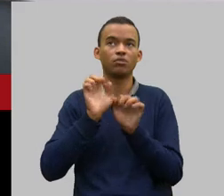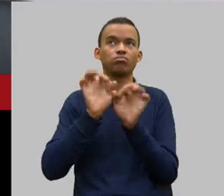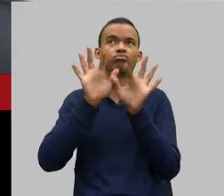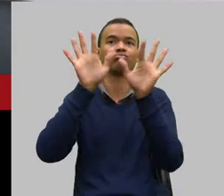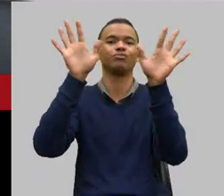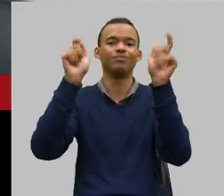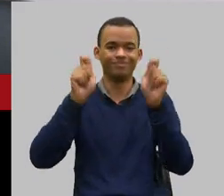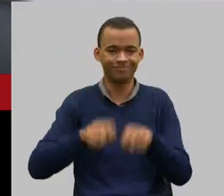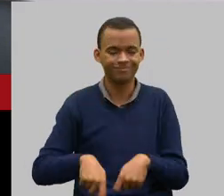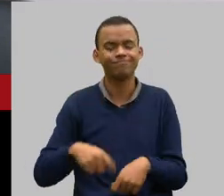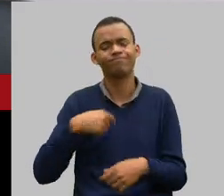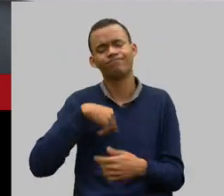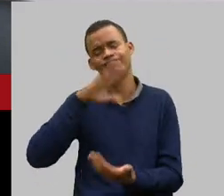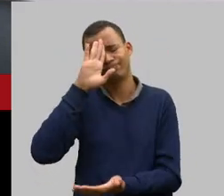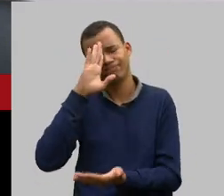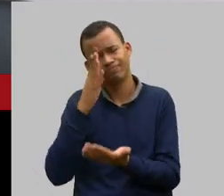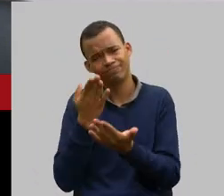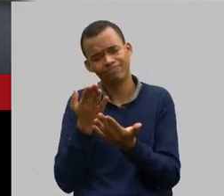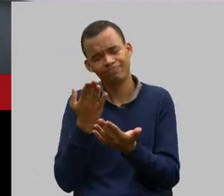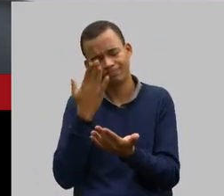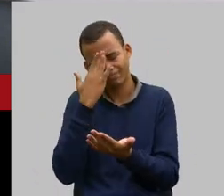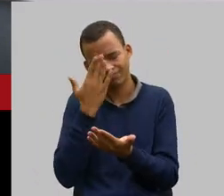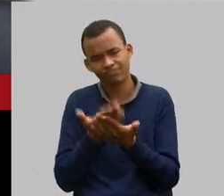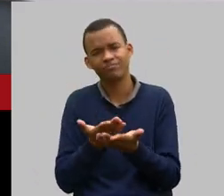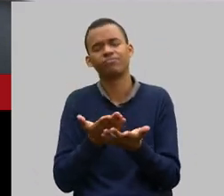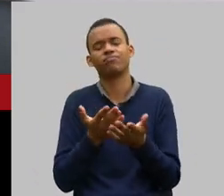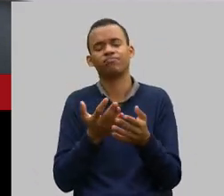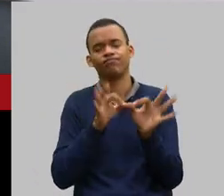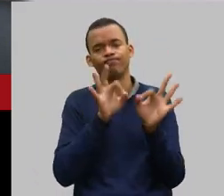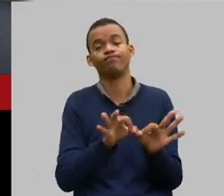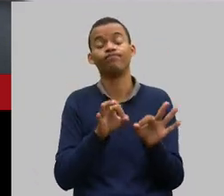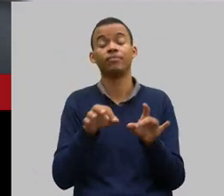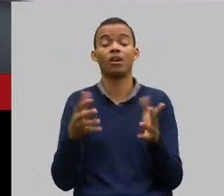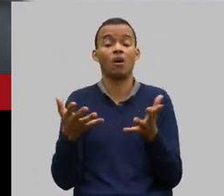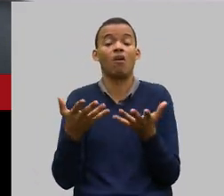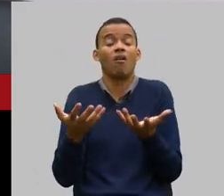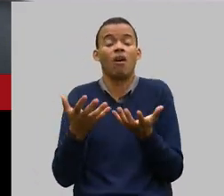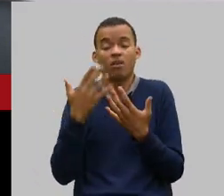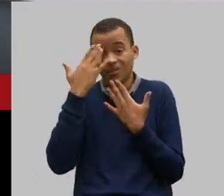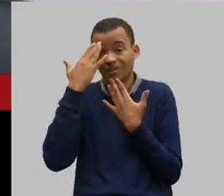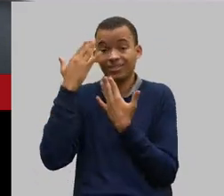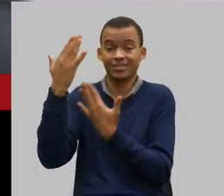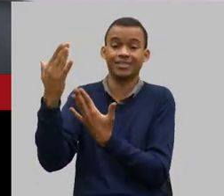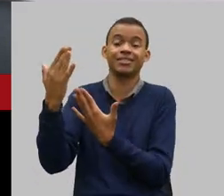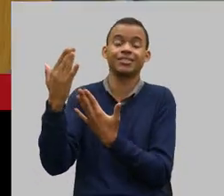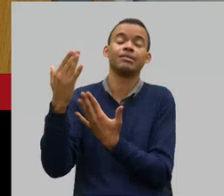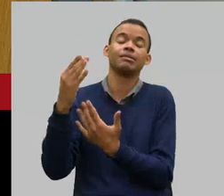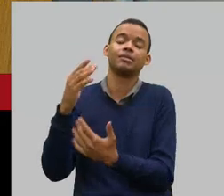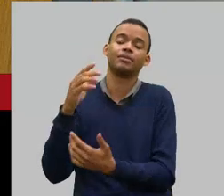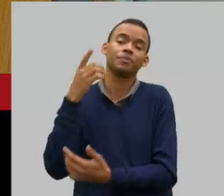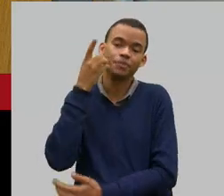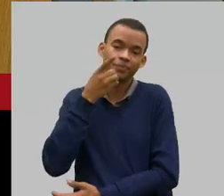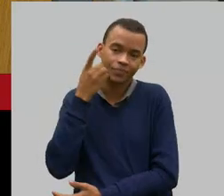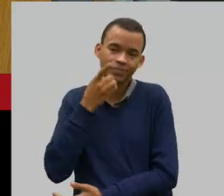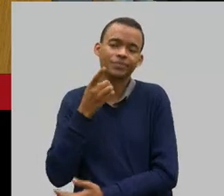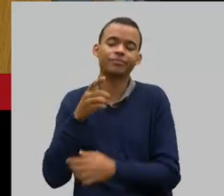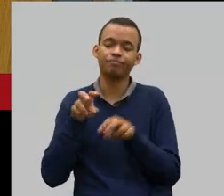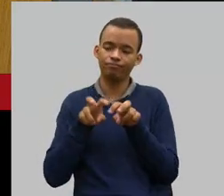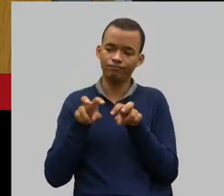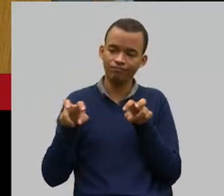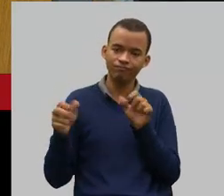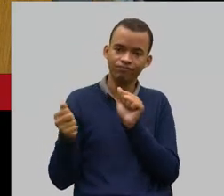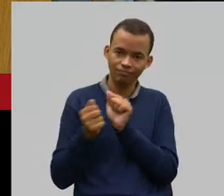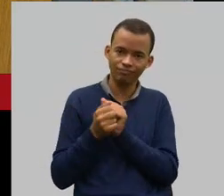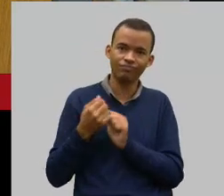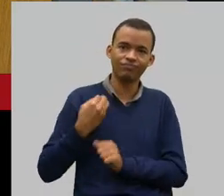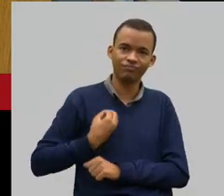agradecer aos deputados ao Deputado Z Cand ao Deputado João Júnior a deputada naara Deputado Zé Guilherme ao